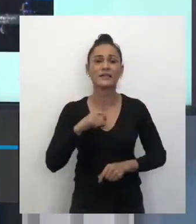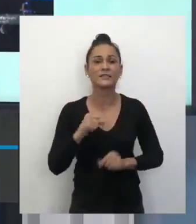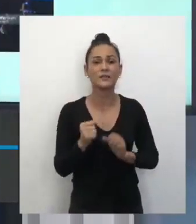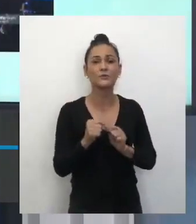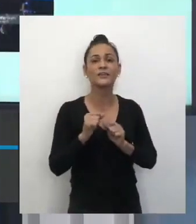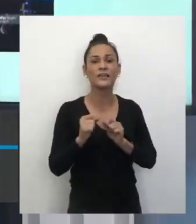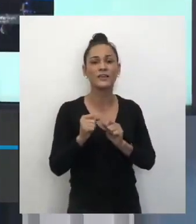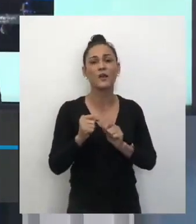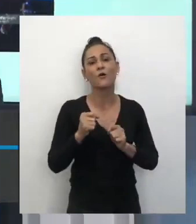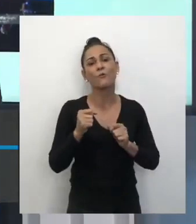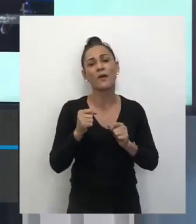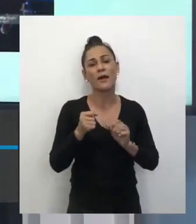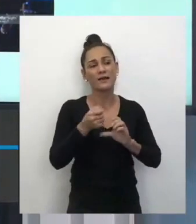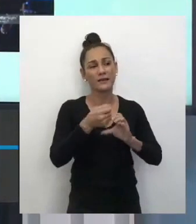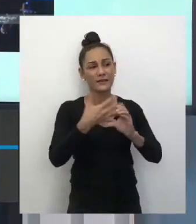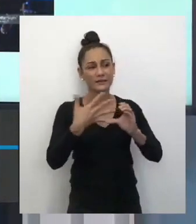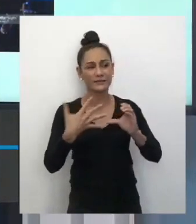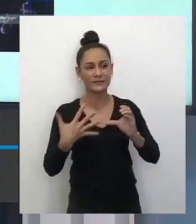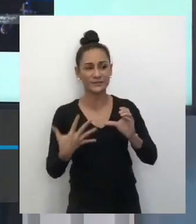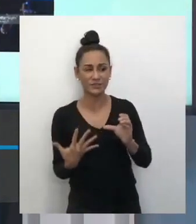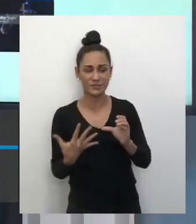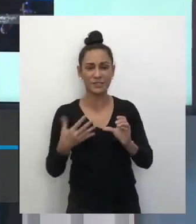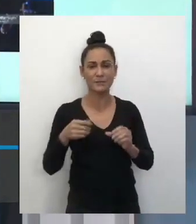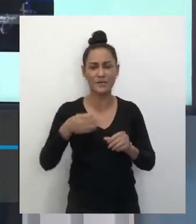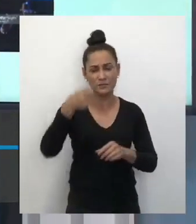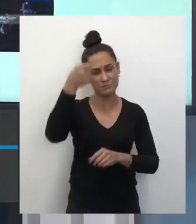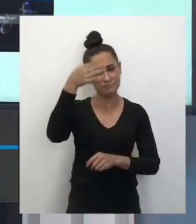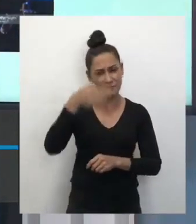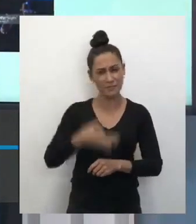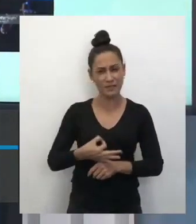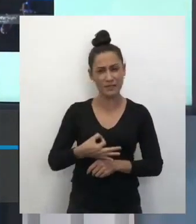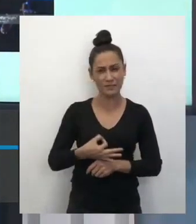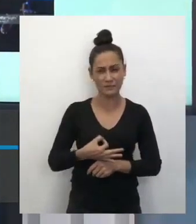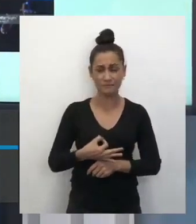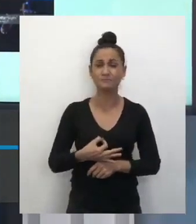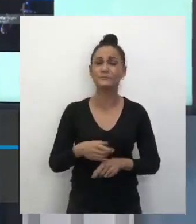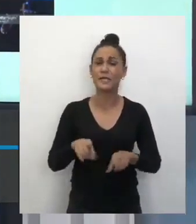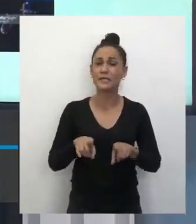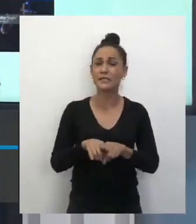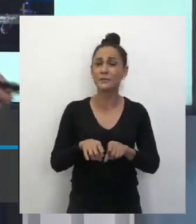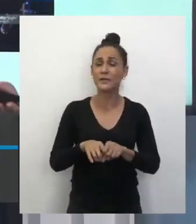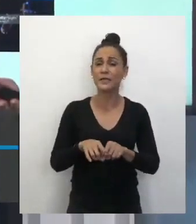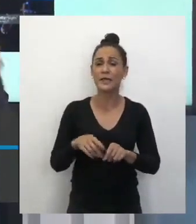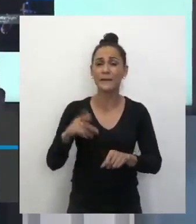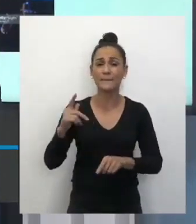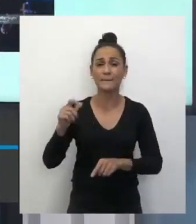característica um pouco mais séria, mesmo porque a ideia por trás do jingle é um pouco mais séria. No caso da